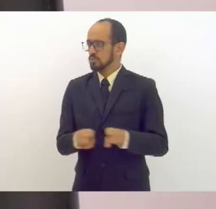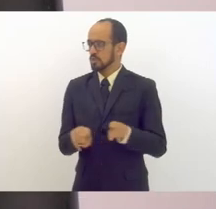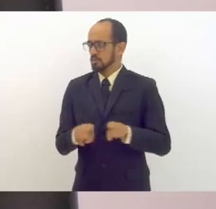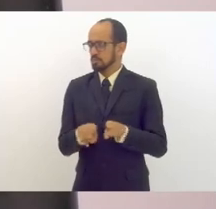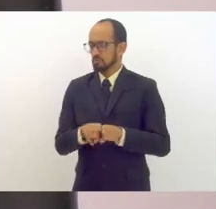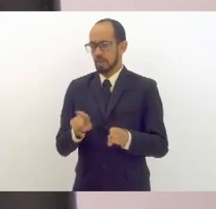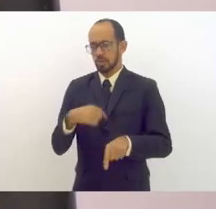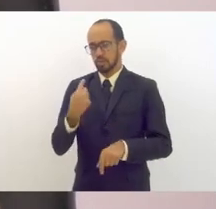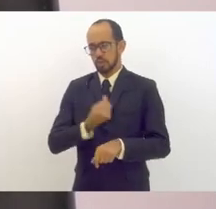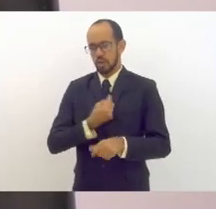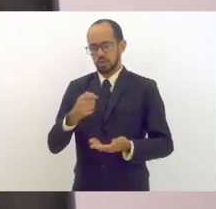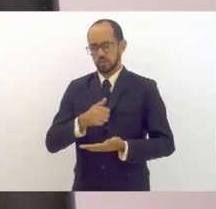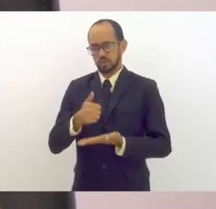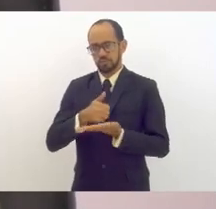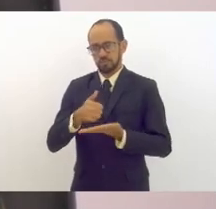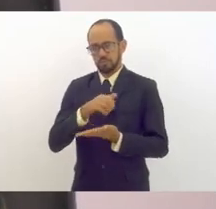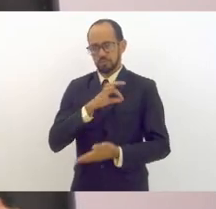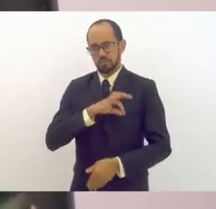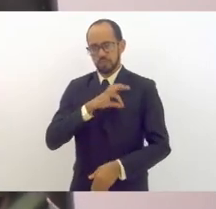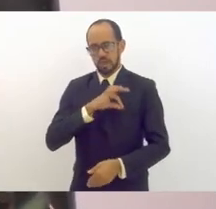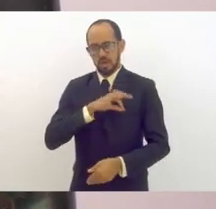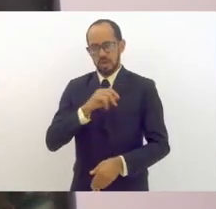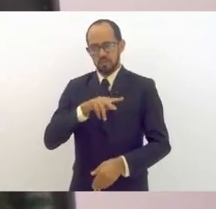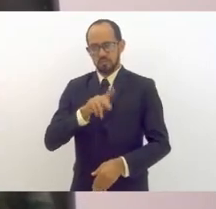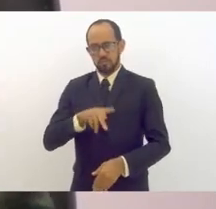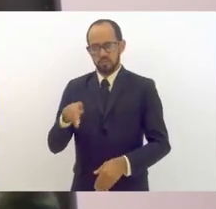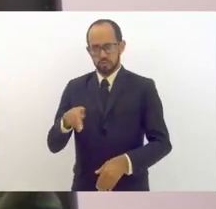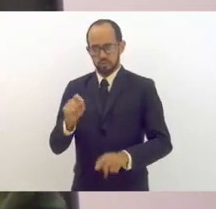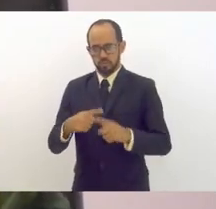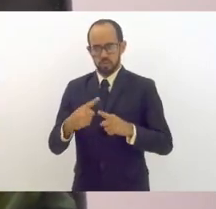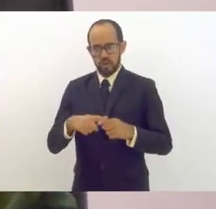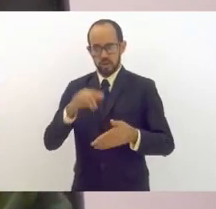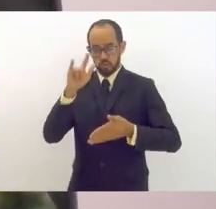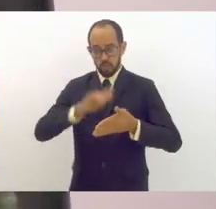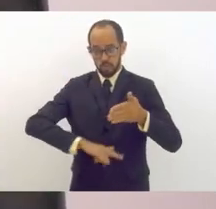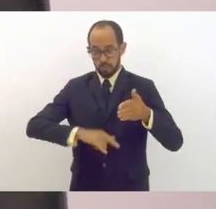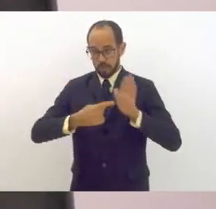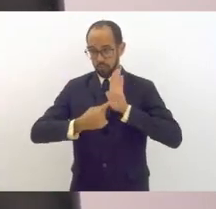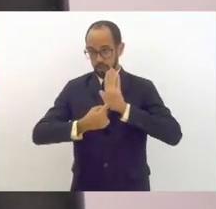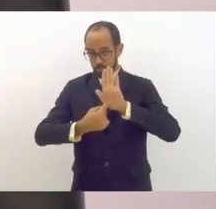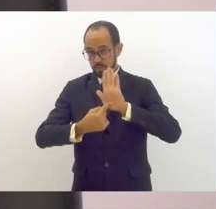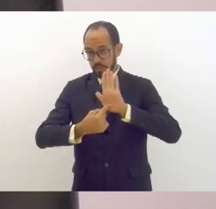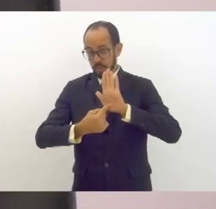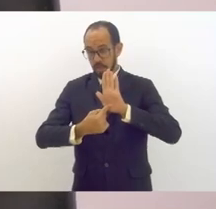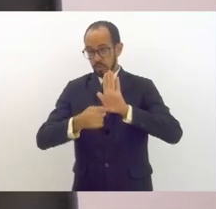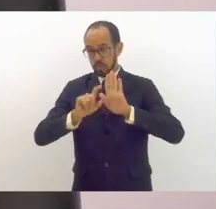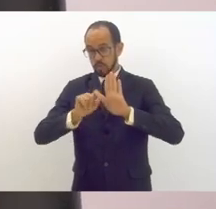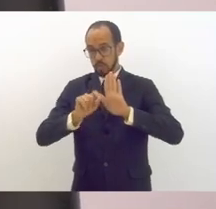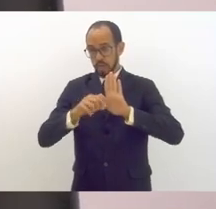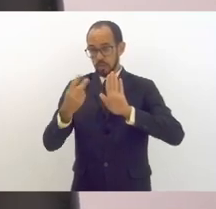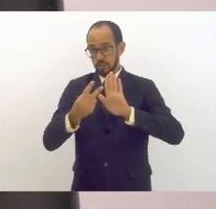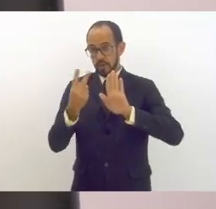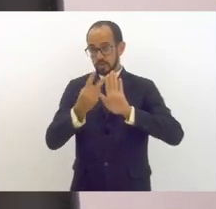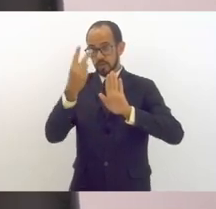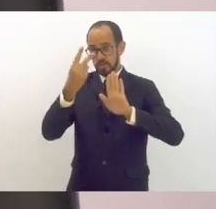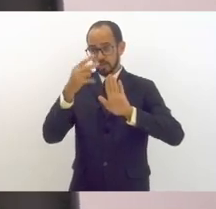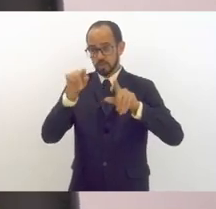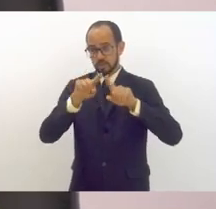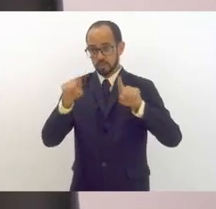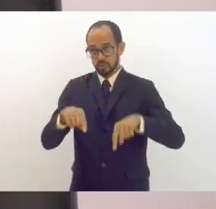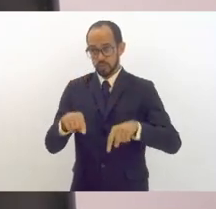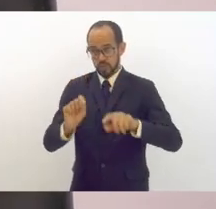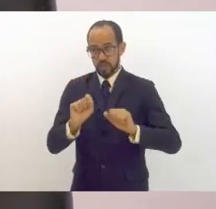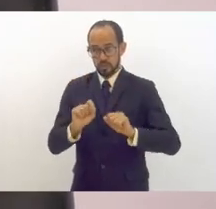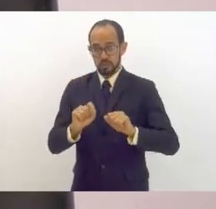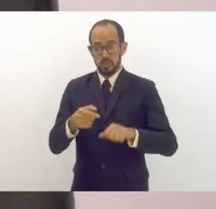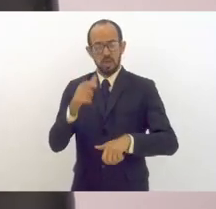dos professores e professoras. Porque nesse documento apresentado, tem uma parte que fala de valorização dos servidores. E eu